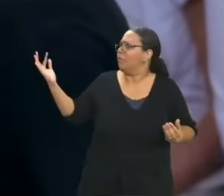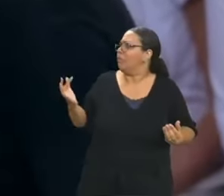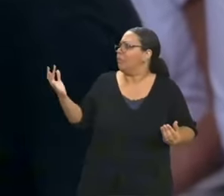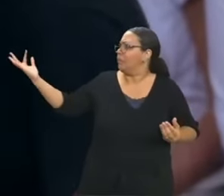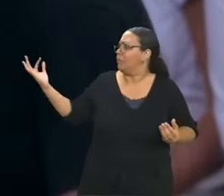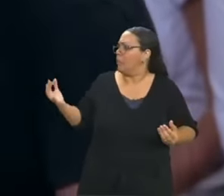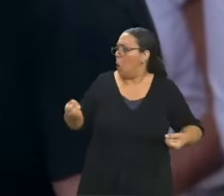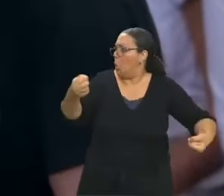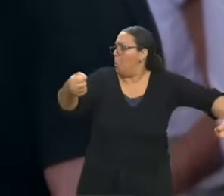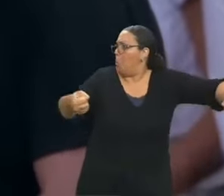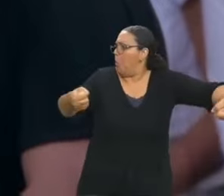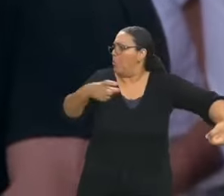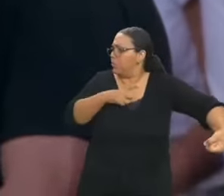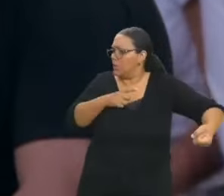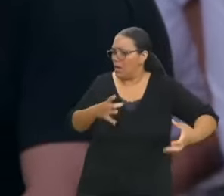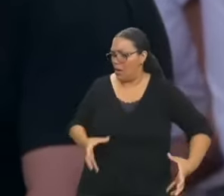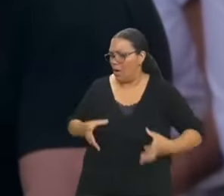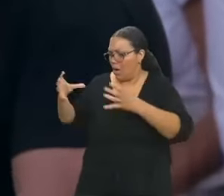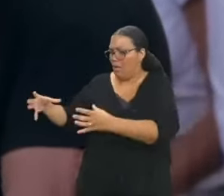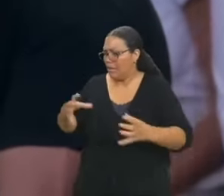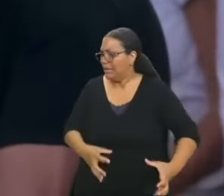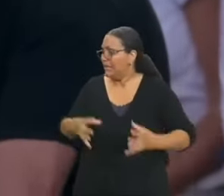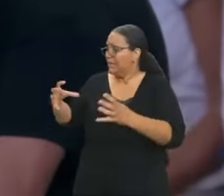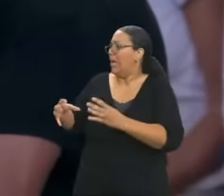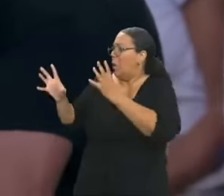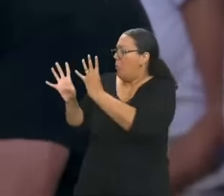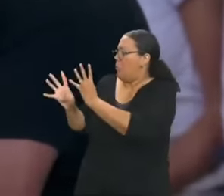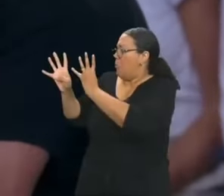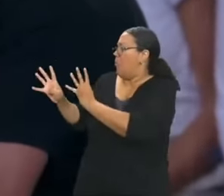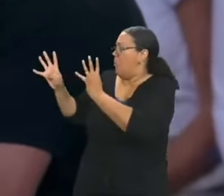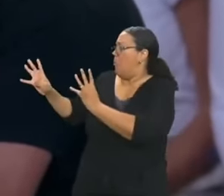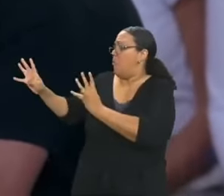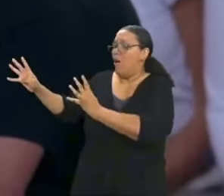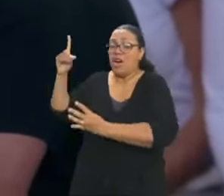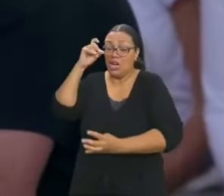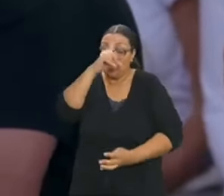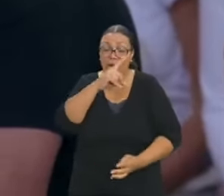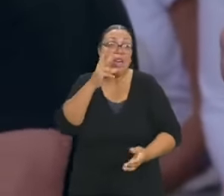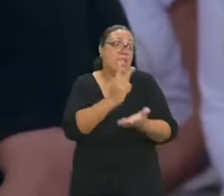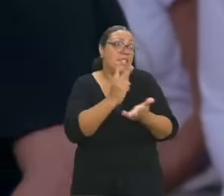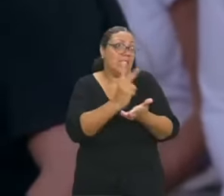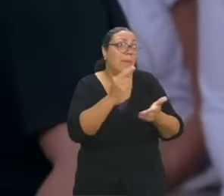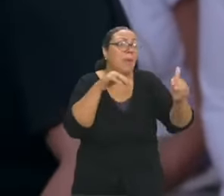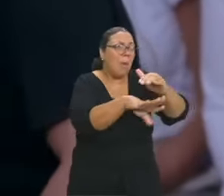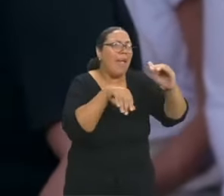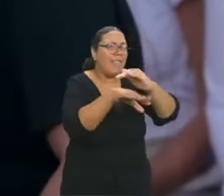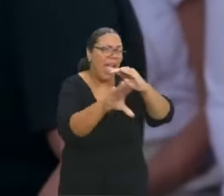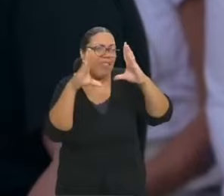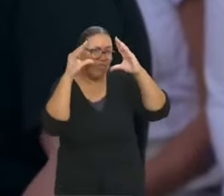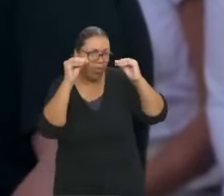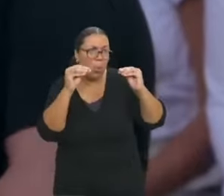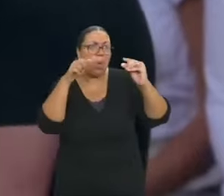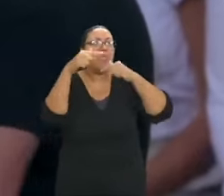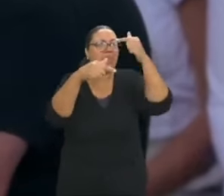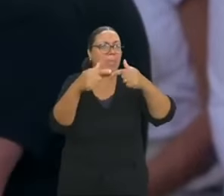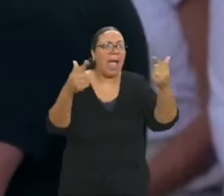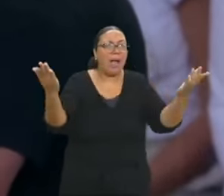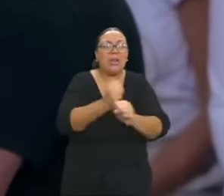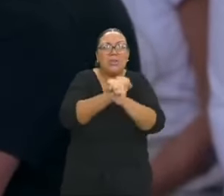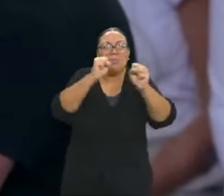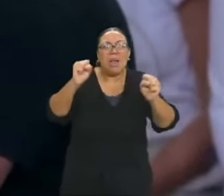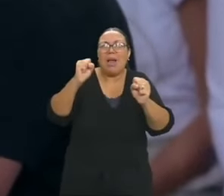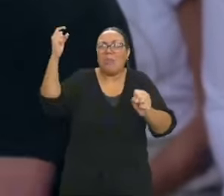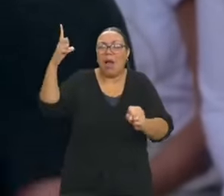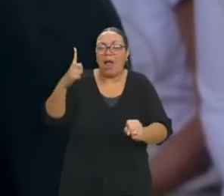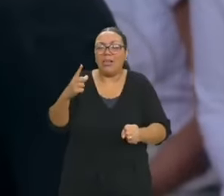caminhão e não era comum a gente fazer isso assim, a céu aberto. A gente sempre levava as doações depois, num horário mais oportuno. Mas aquela